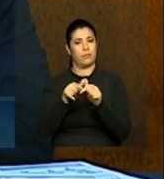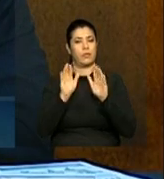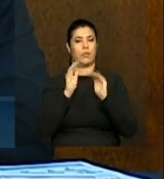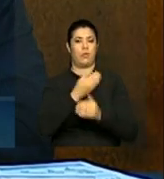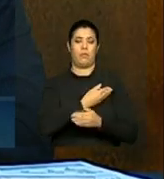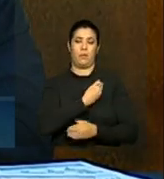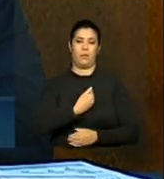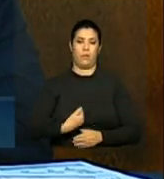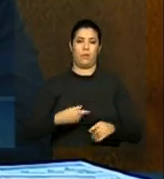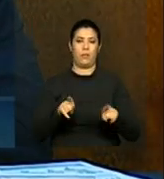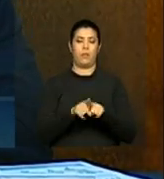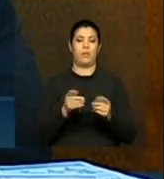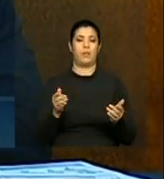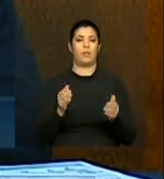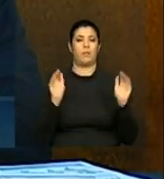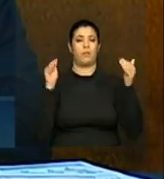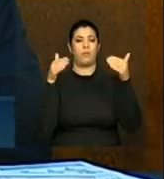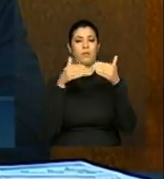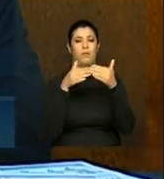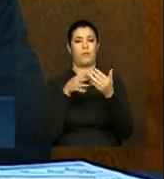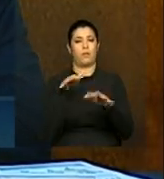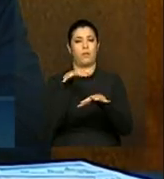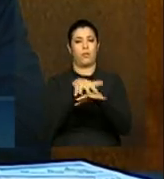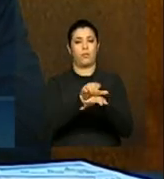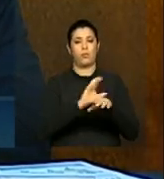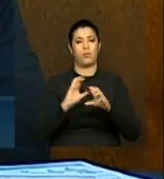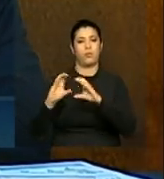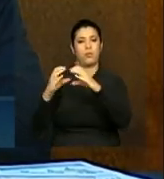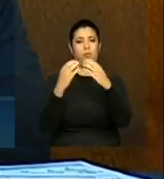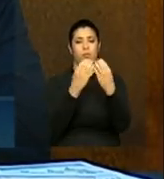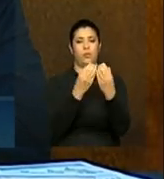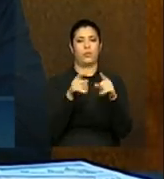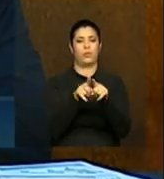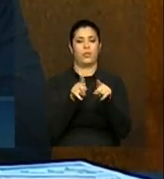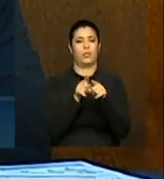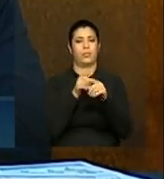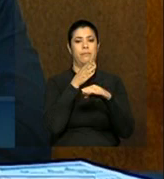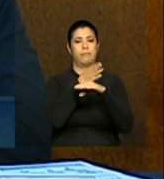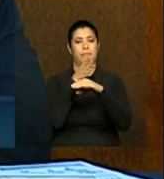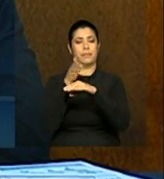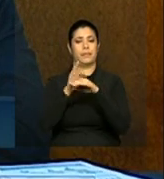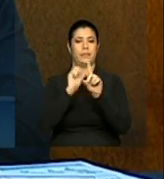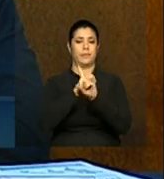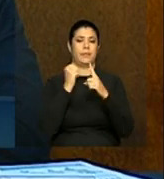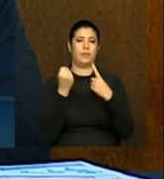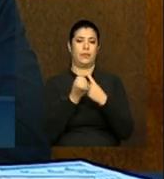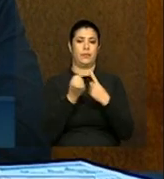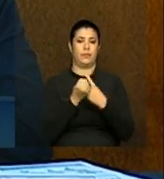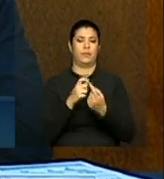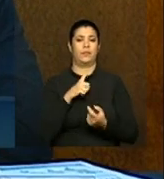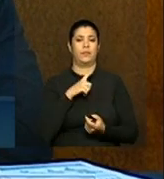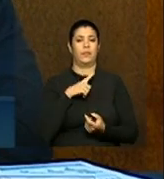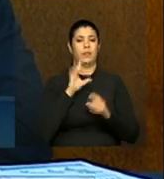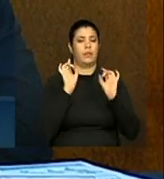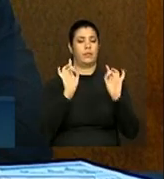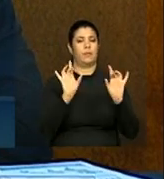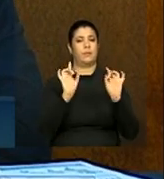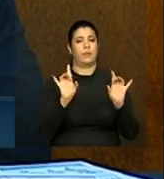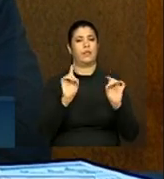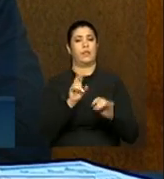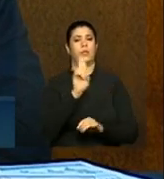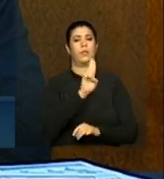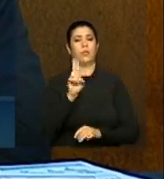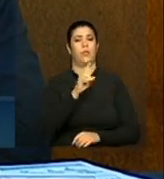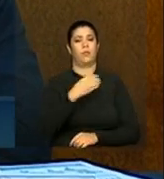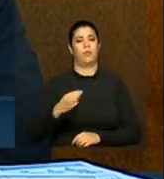Interelhos e também paraas instâncias de participação eh social. Queria fazer especialmente isso em nome do ministro